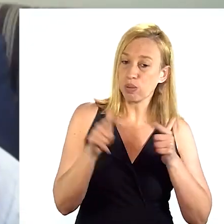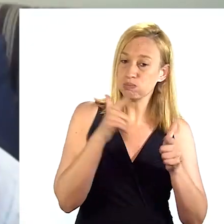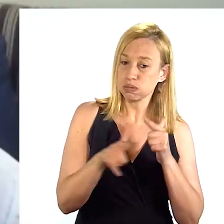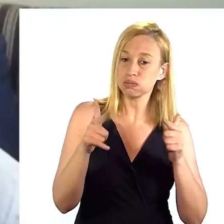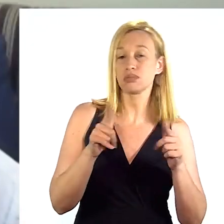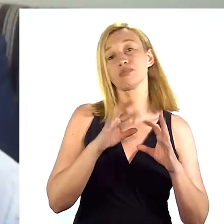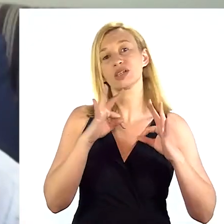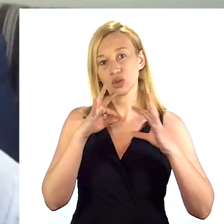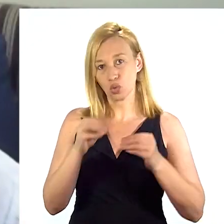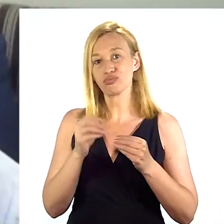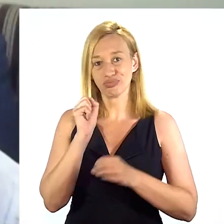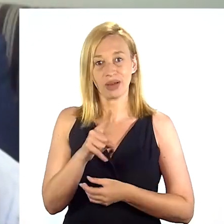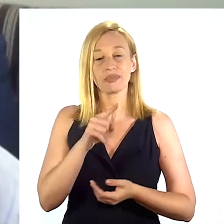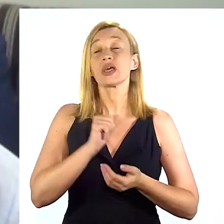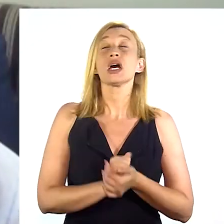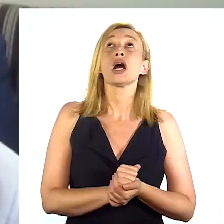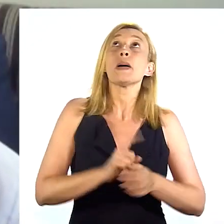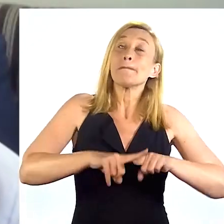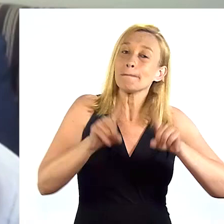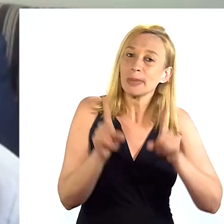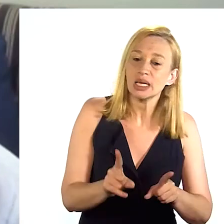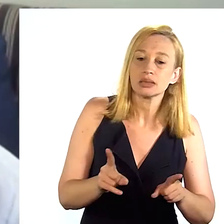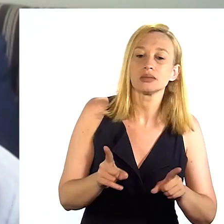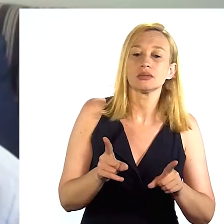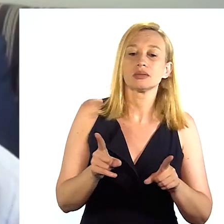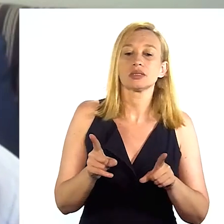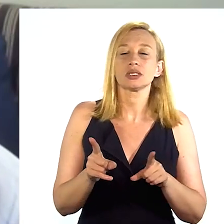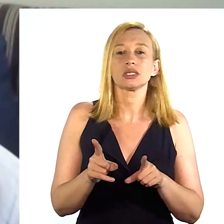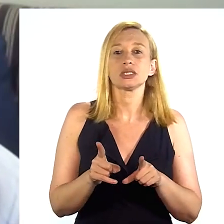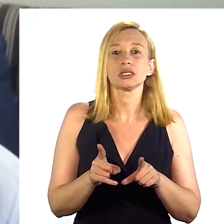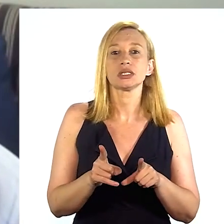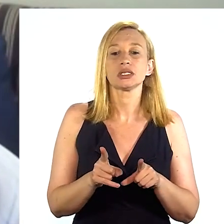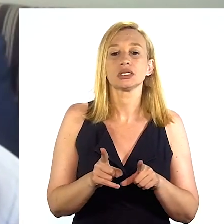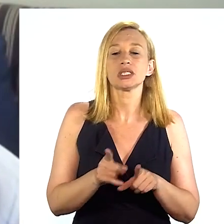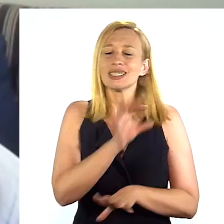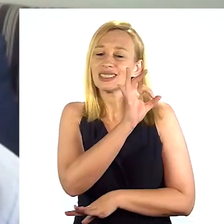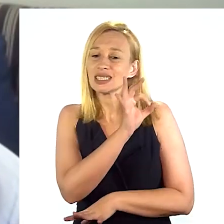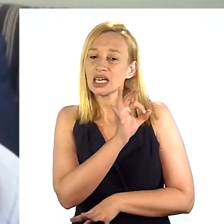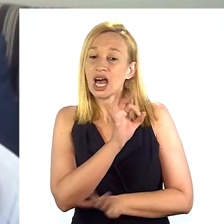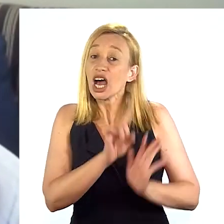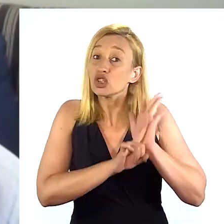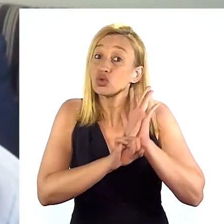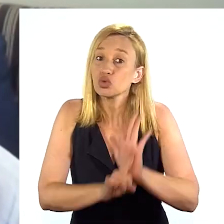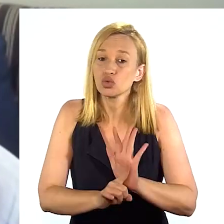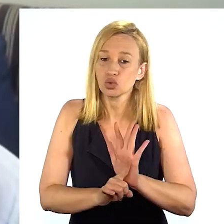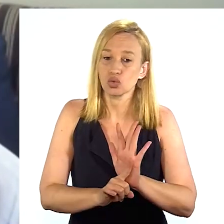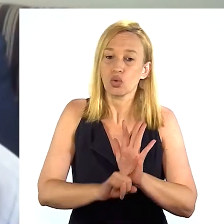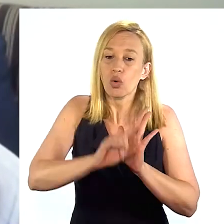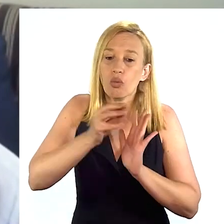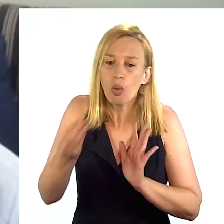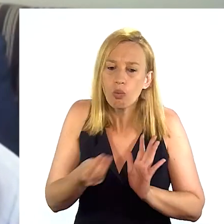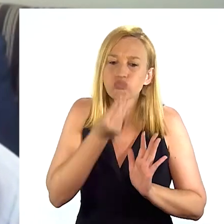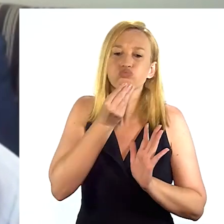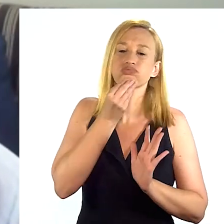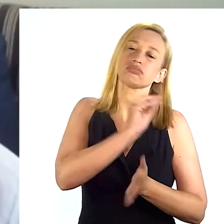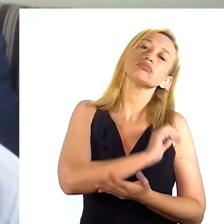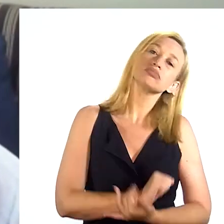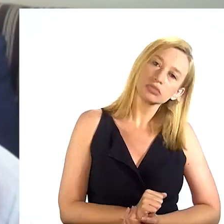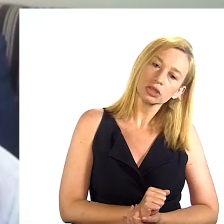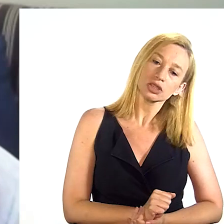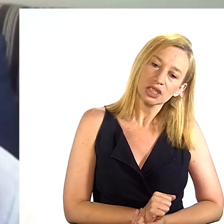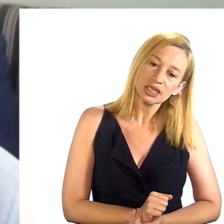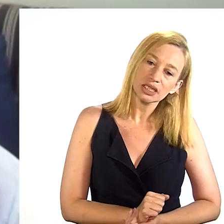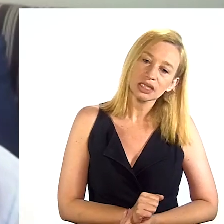dificuldades para todos, não é? Mas, de qualquer maneira, ela serve como uma